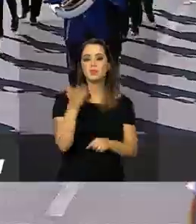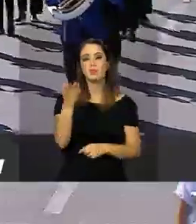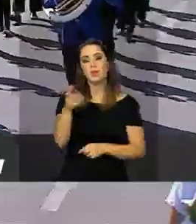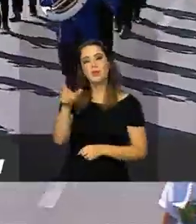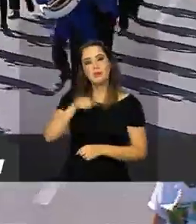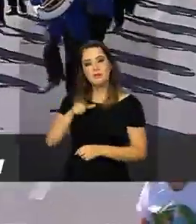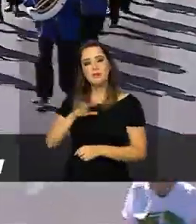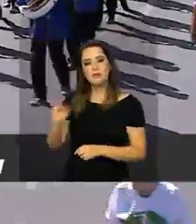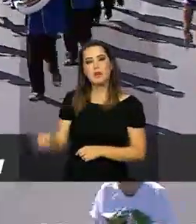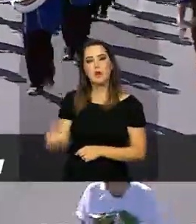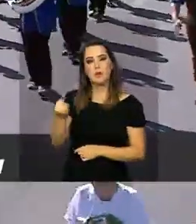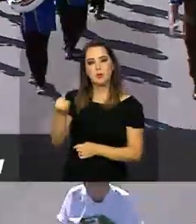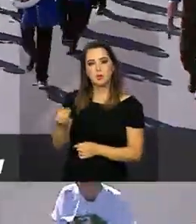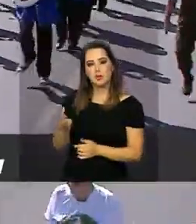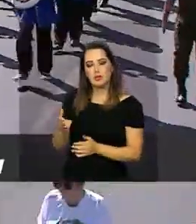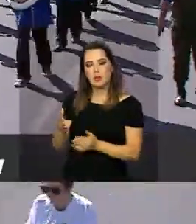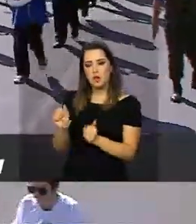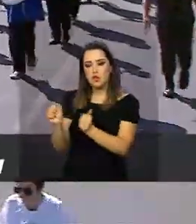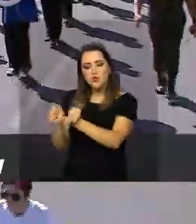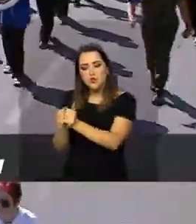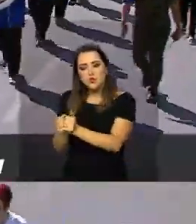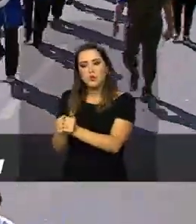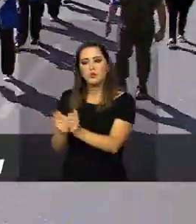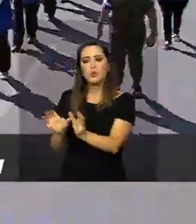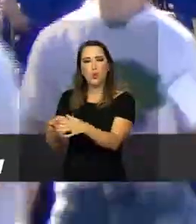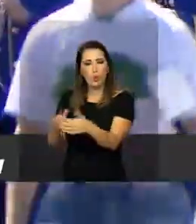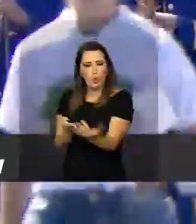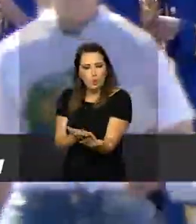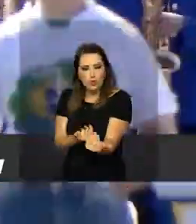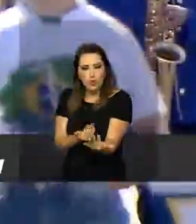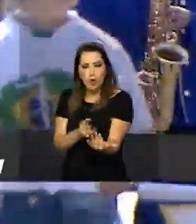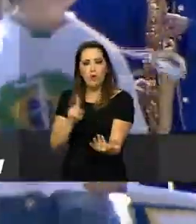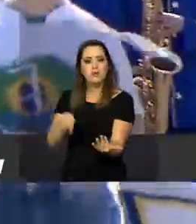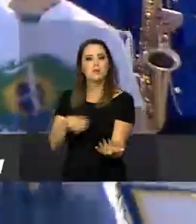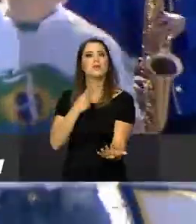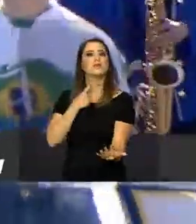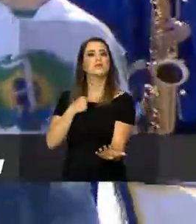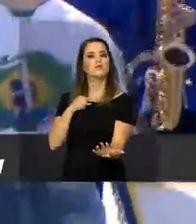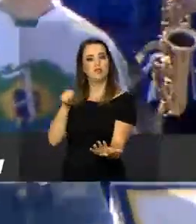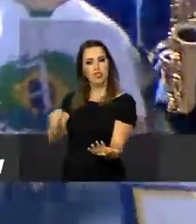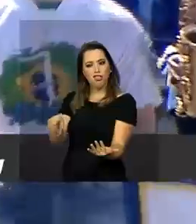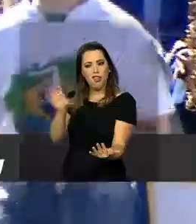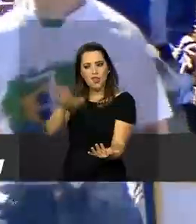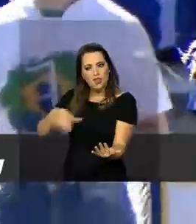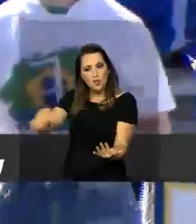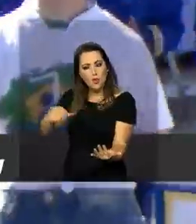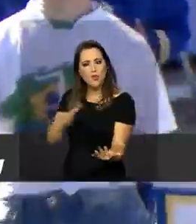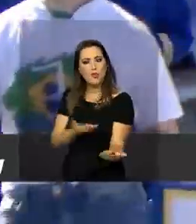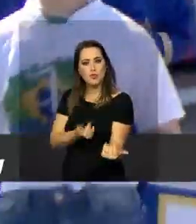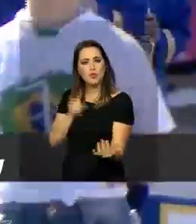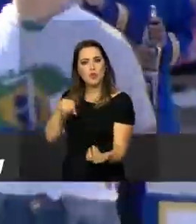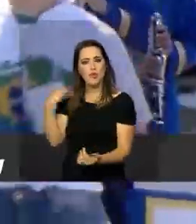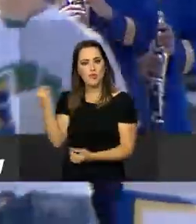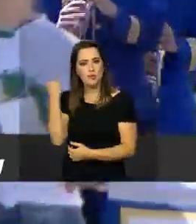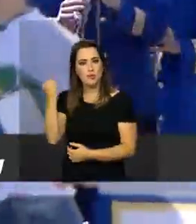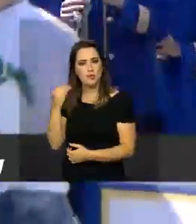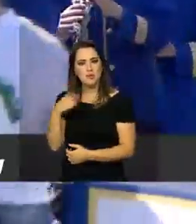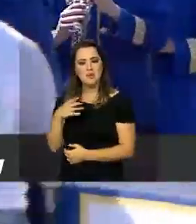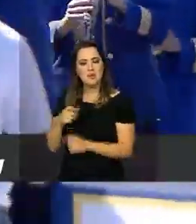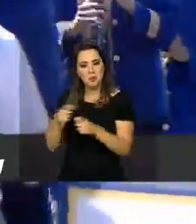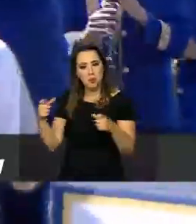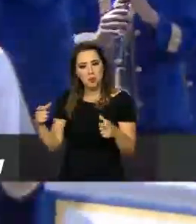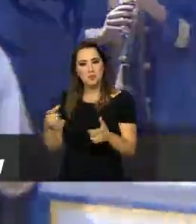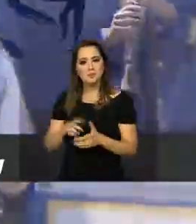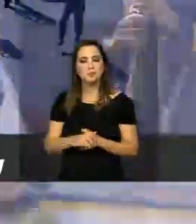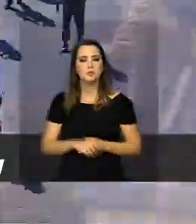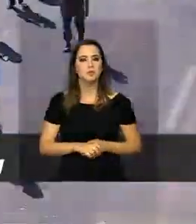público adolescente, juvenil, imagino que o interesse, a curiosidade deles é muito grande. Em homenagem a Dom